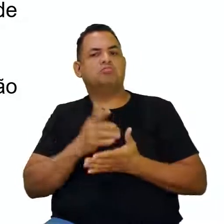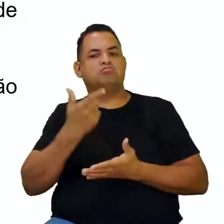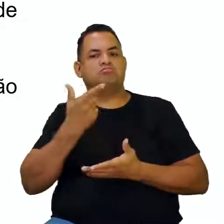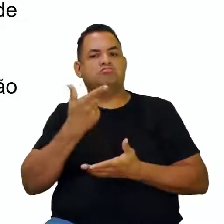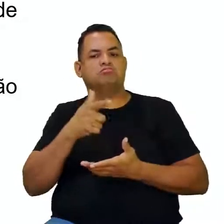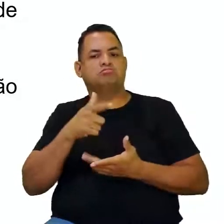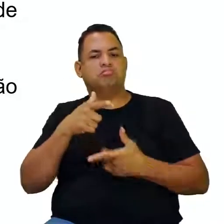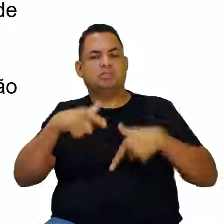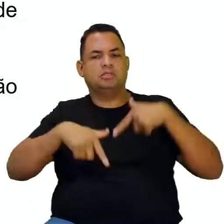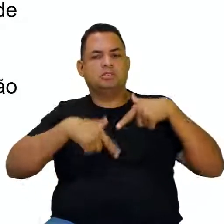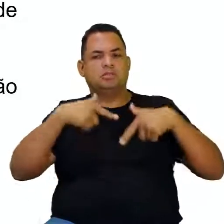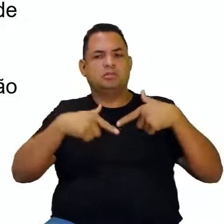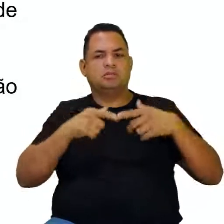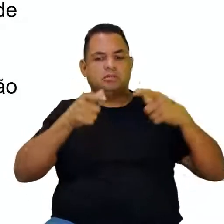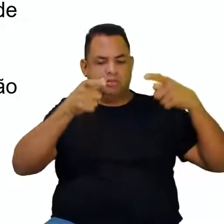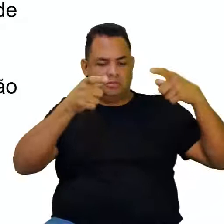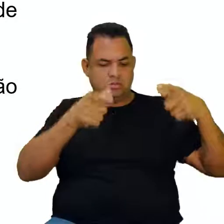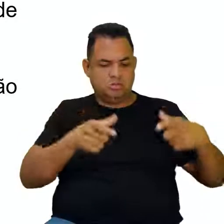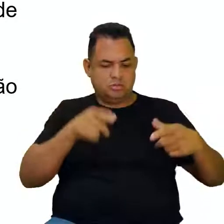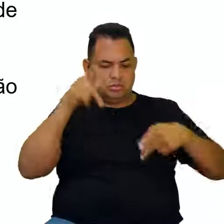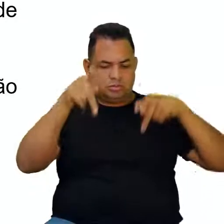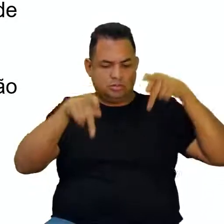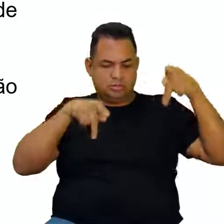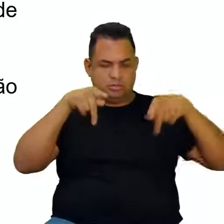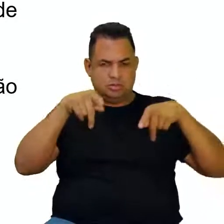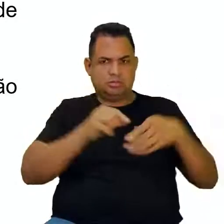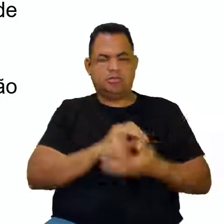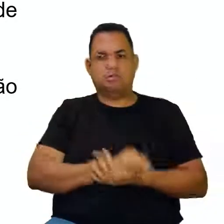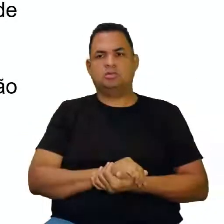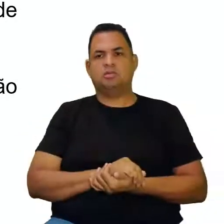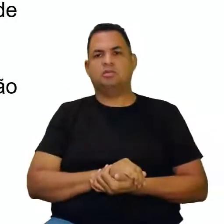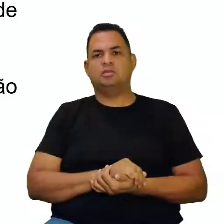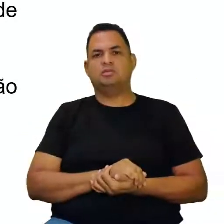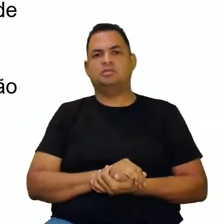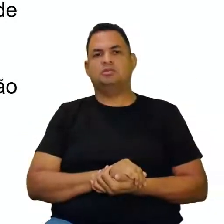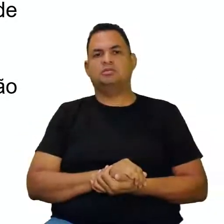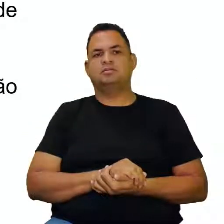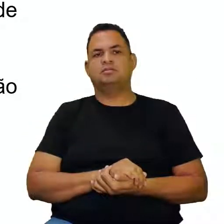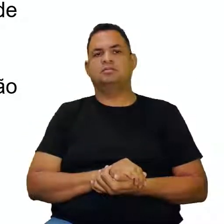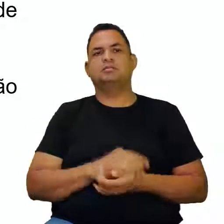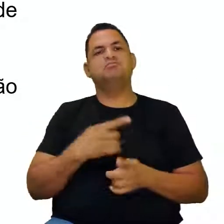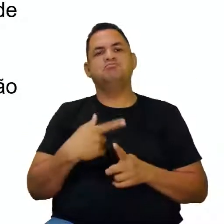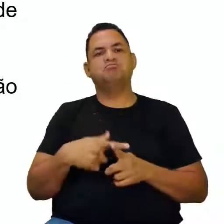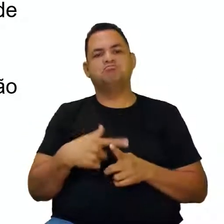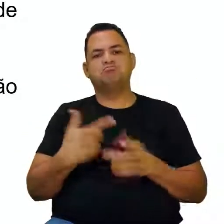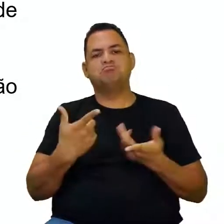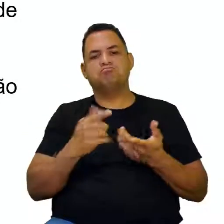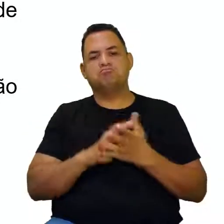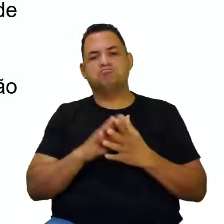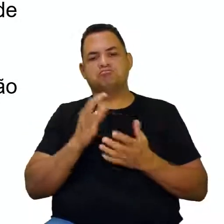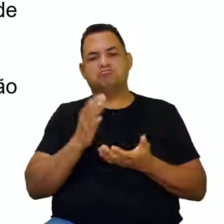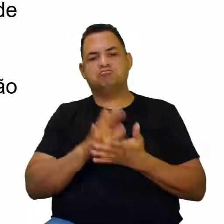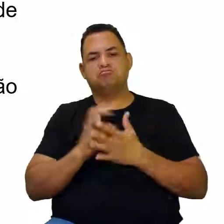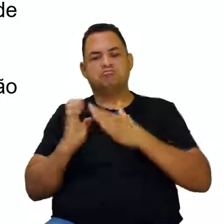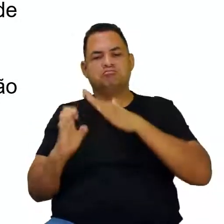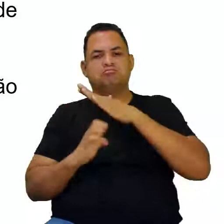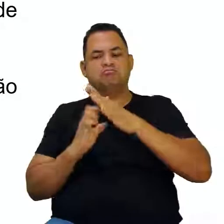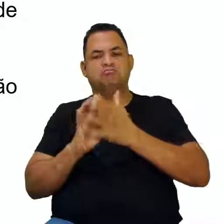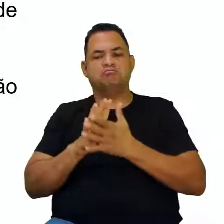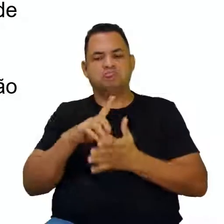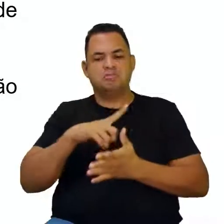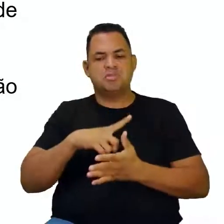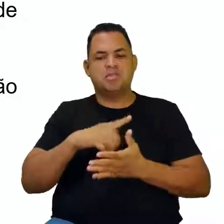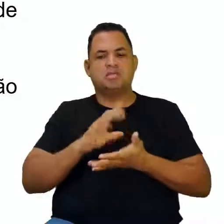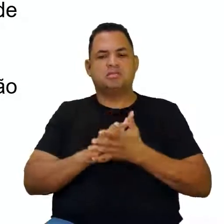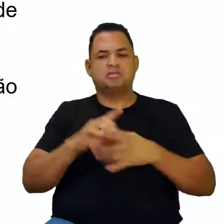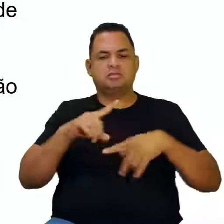da população local. Vocês acham que é isso? É por isso que as empresas estão fazendo questão de obter esse